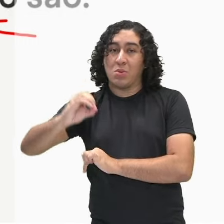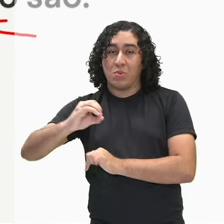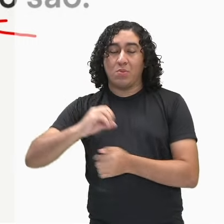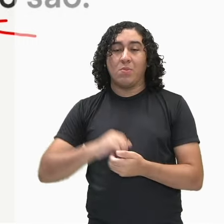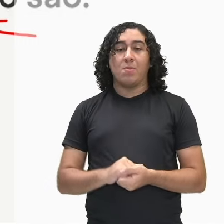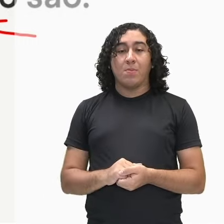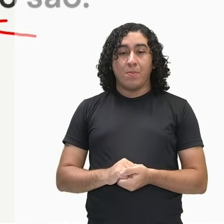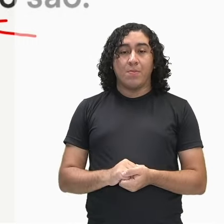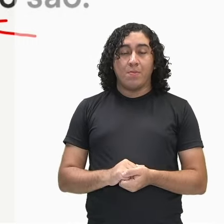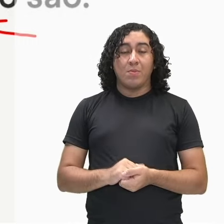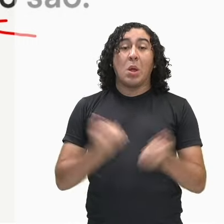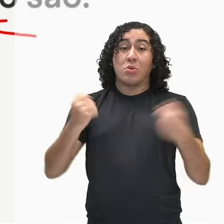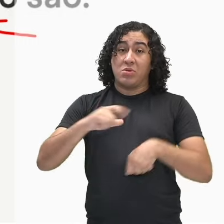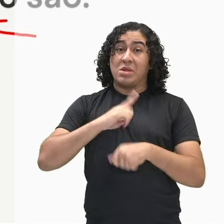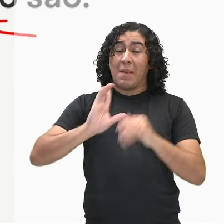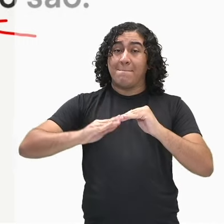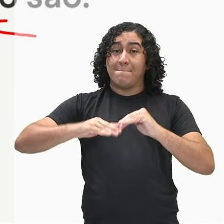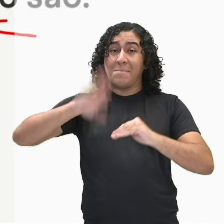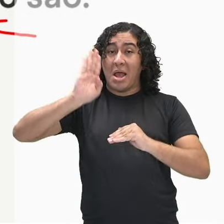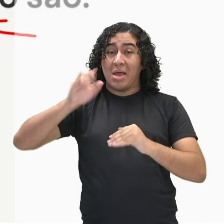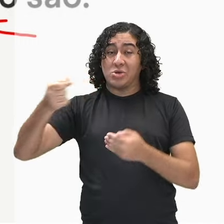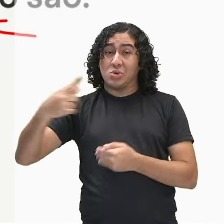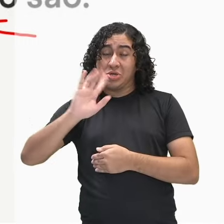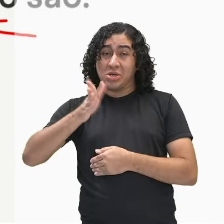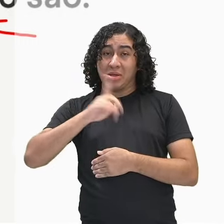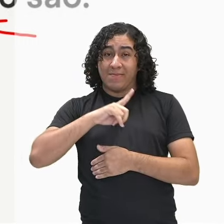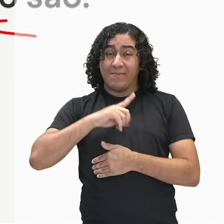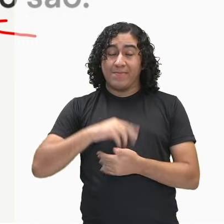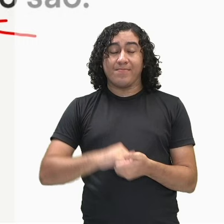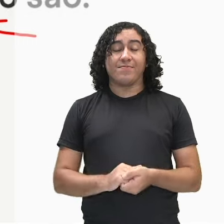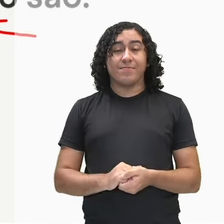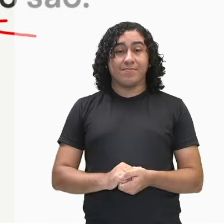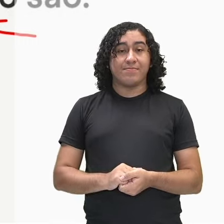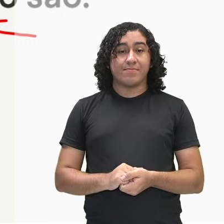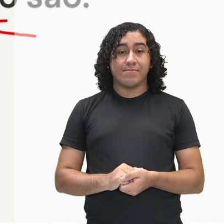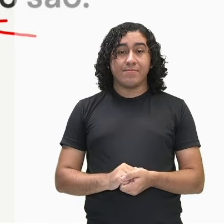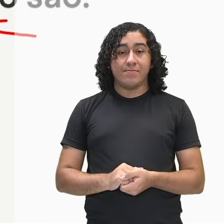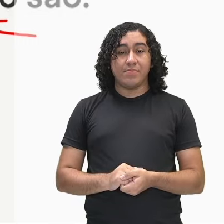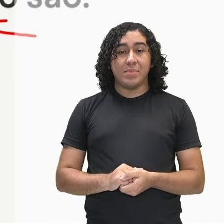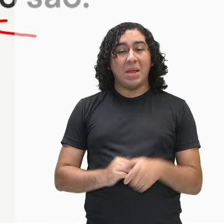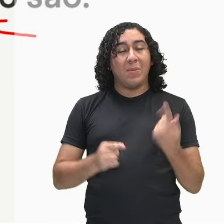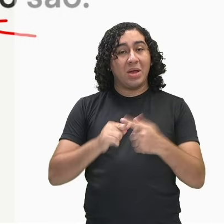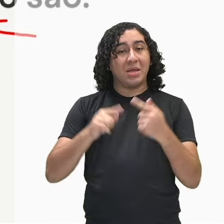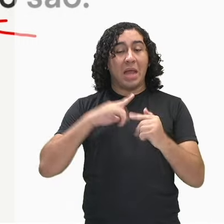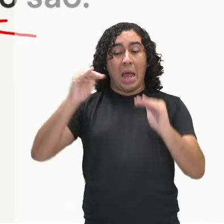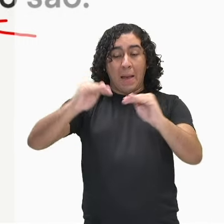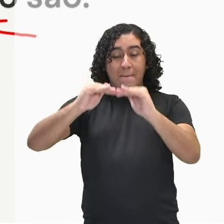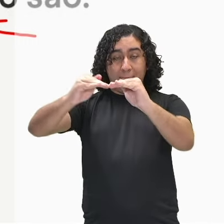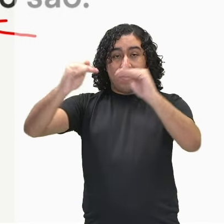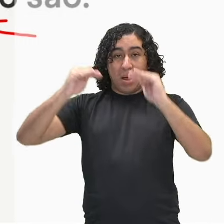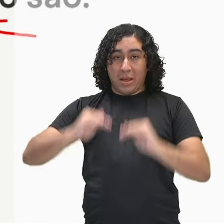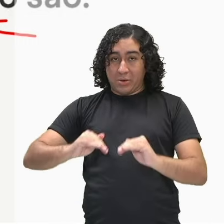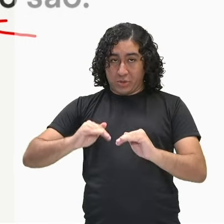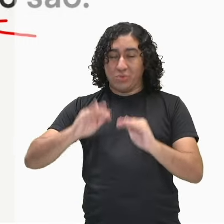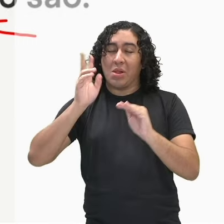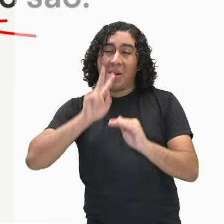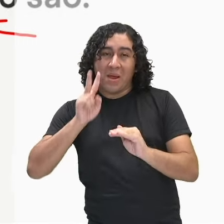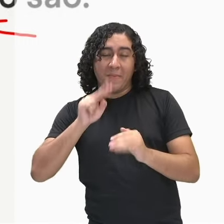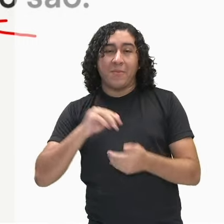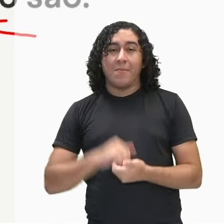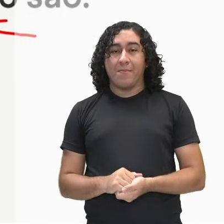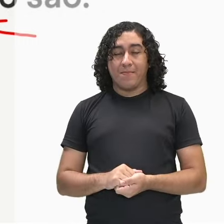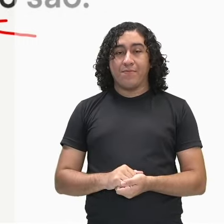colocado mais do que eu já coloquei, tá? Porque ele está abaixo dessa reta. Lembra,